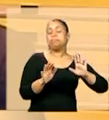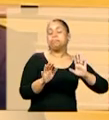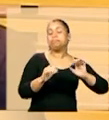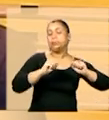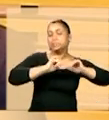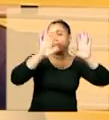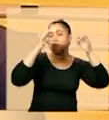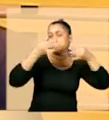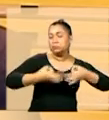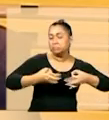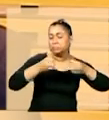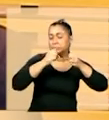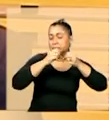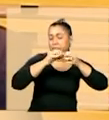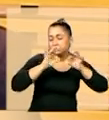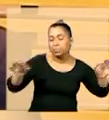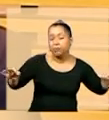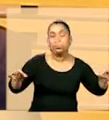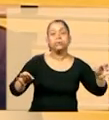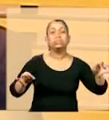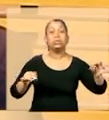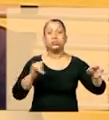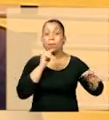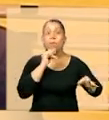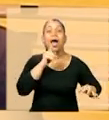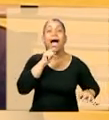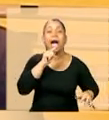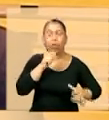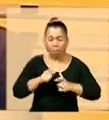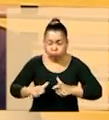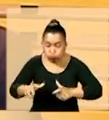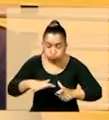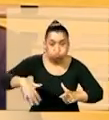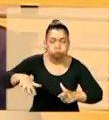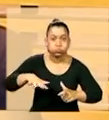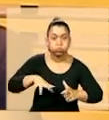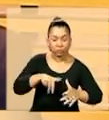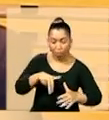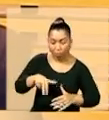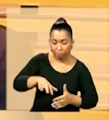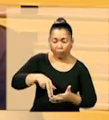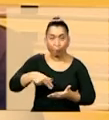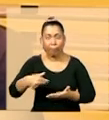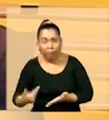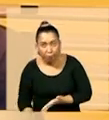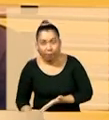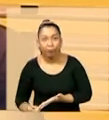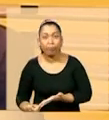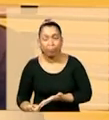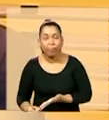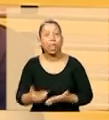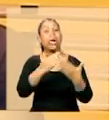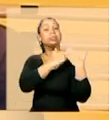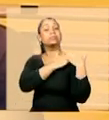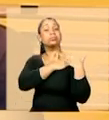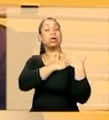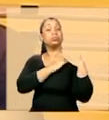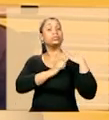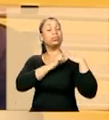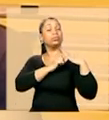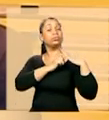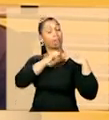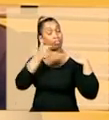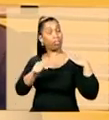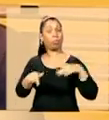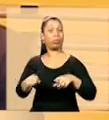vamos dizer assim, mais simples. Vamos supor que ficou uma poça d'água no chão da empresa. Se ele escorregar, assim, a responsabilidade da empresa é